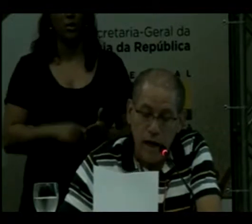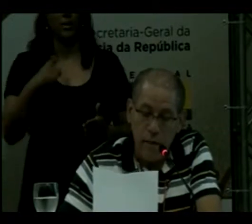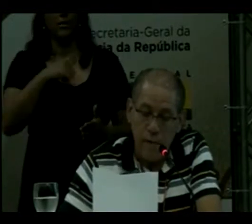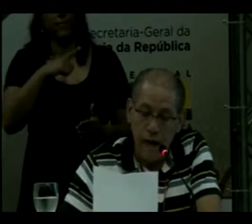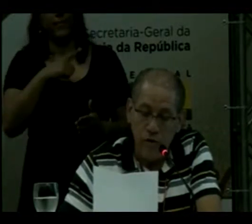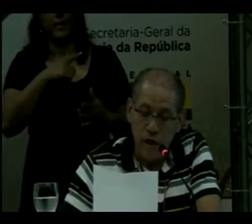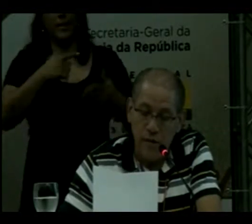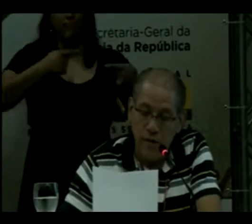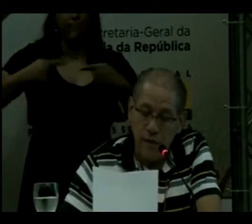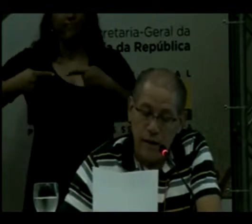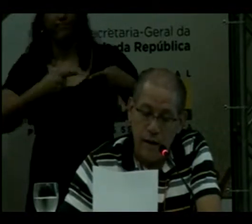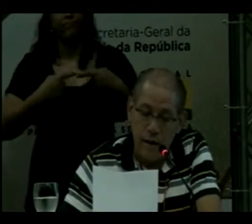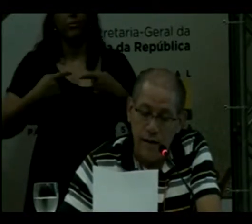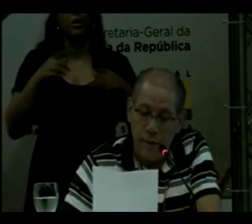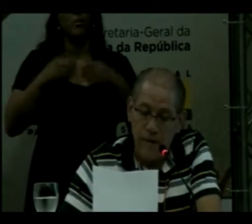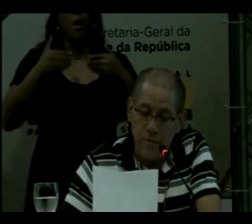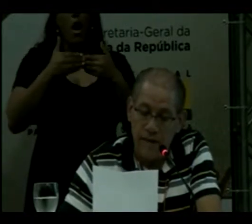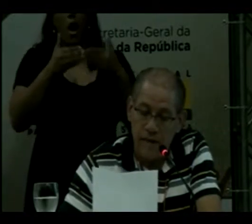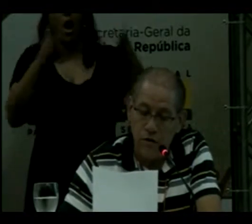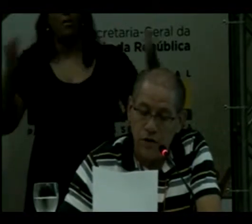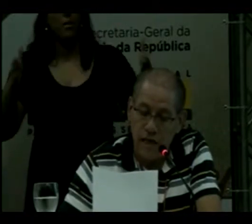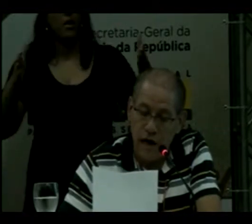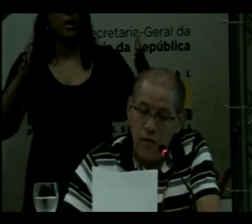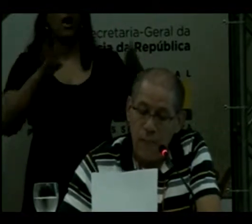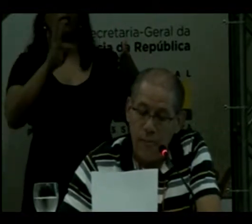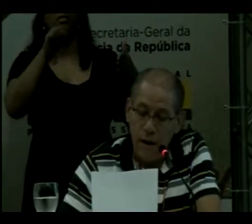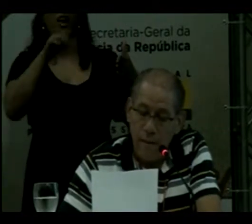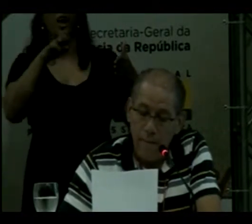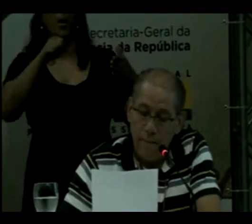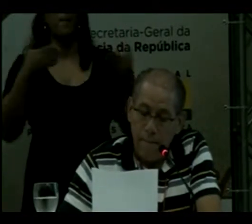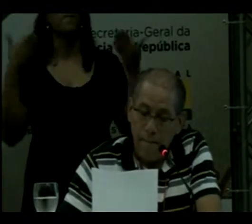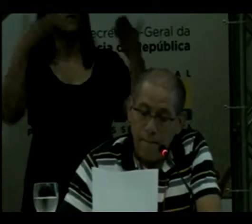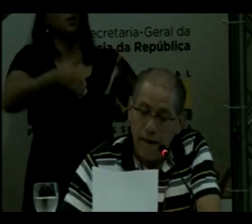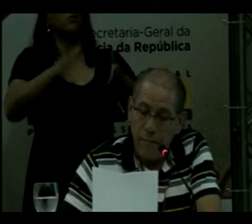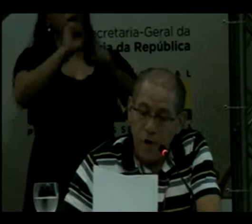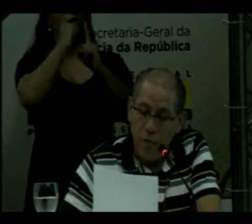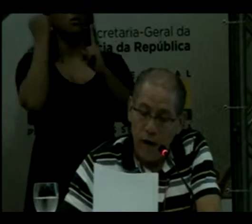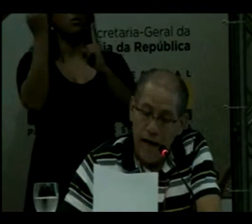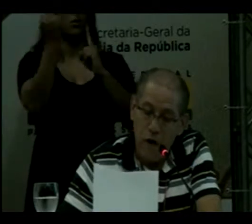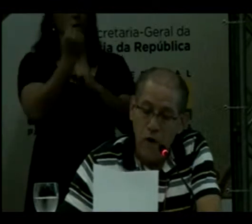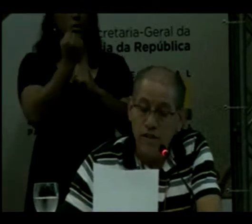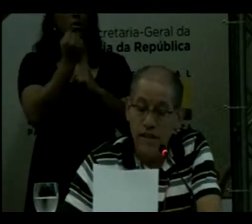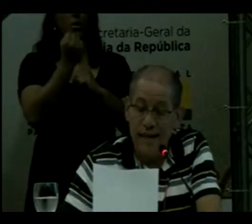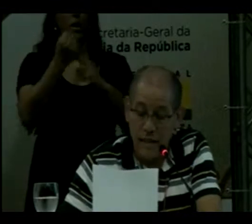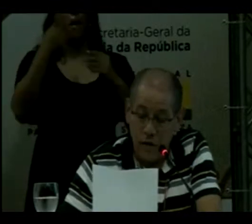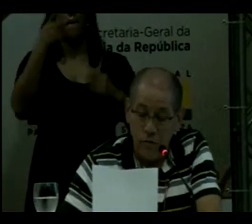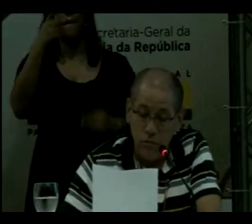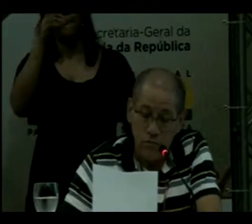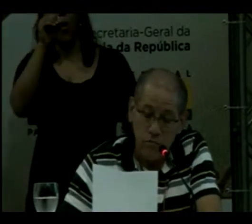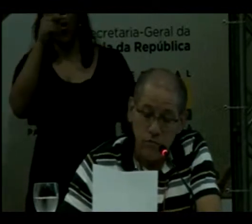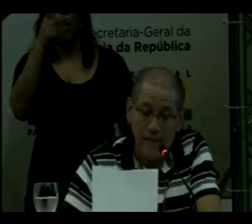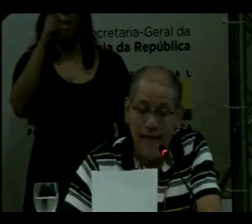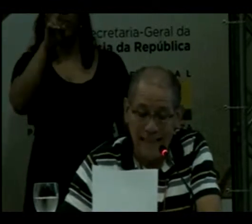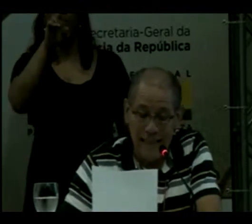polêmico. Ampliar o termo de participação social para popular ou